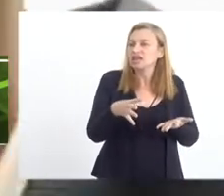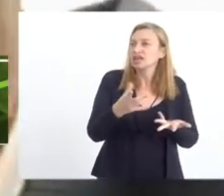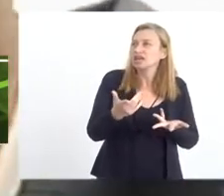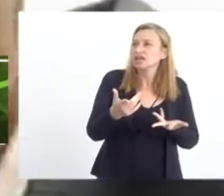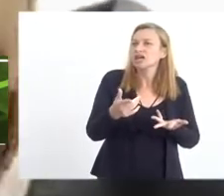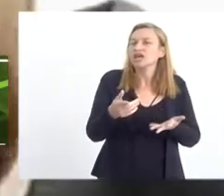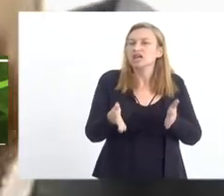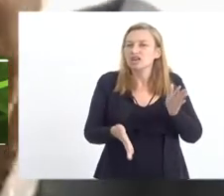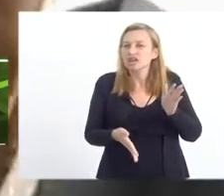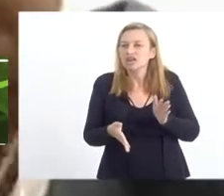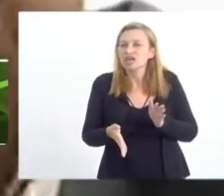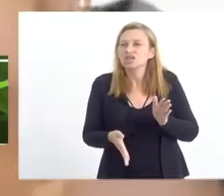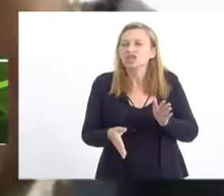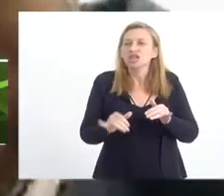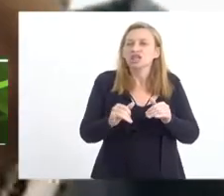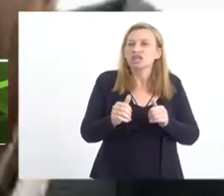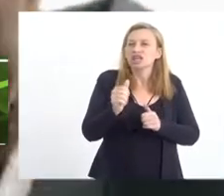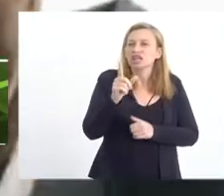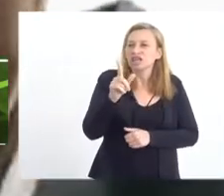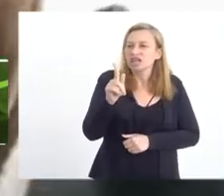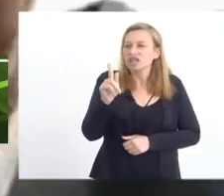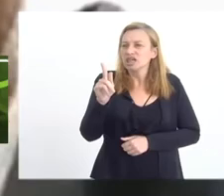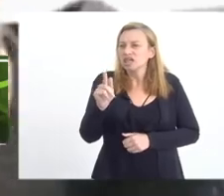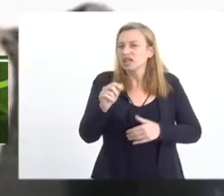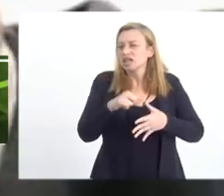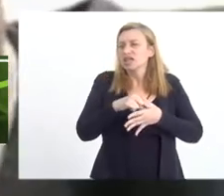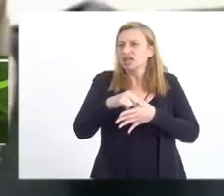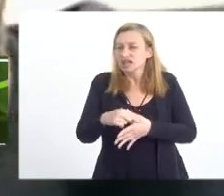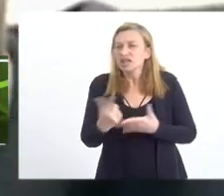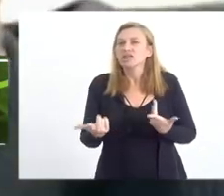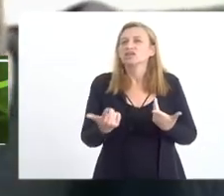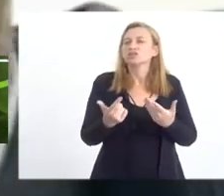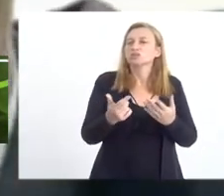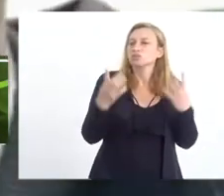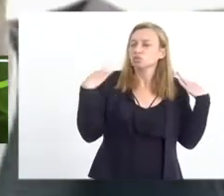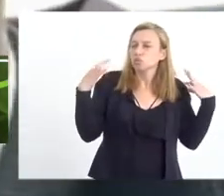de viagens, os guias de turismo, os agentes de viagens, que tem que